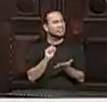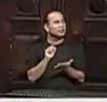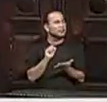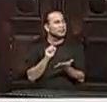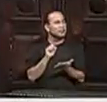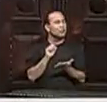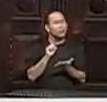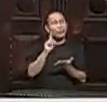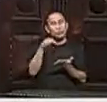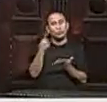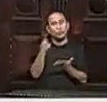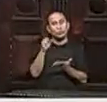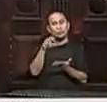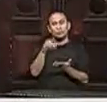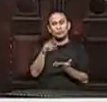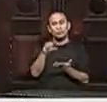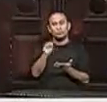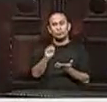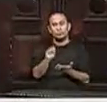o suposto